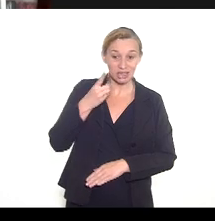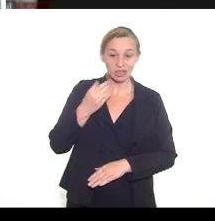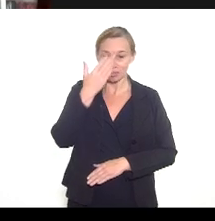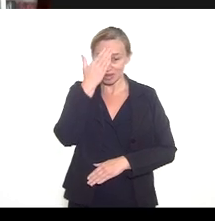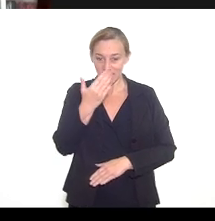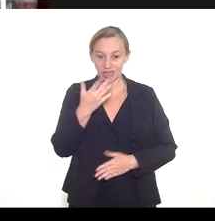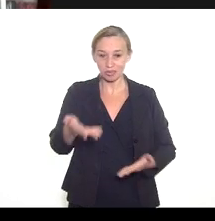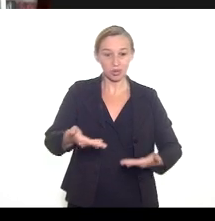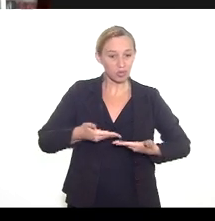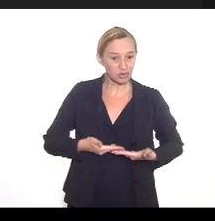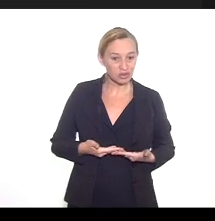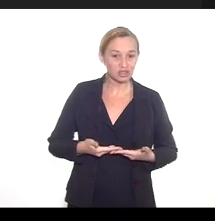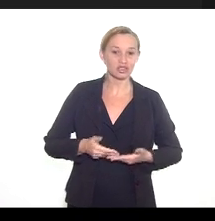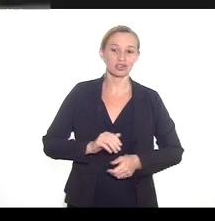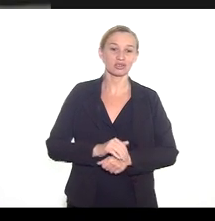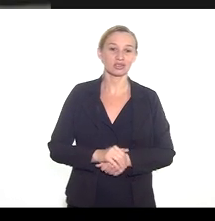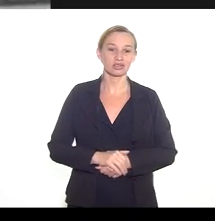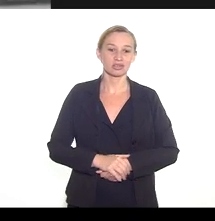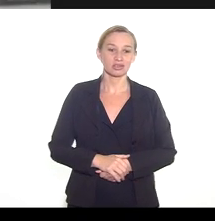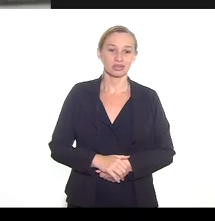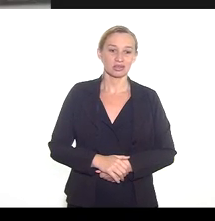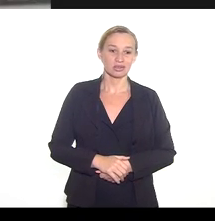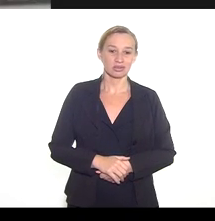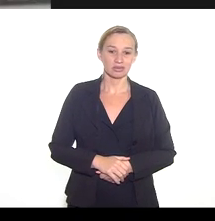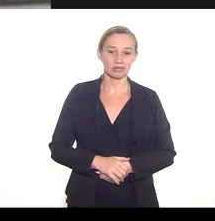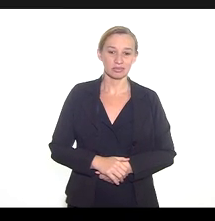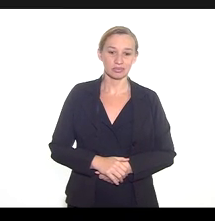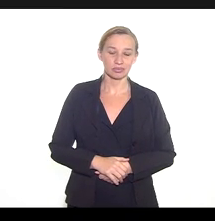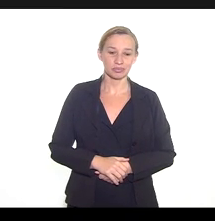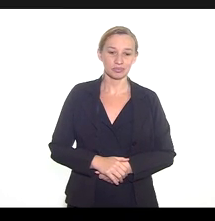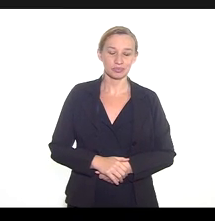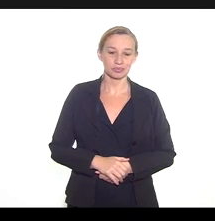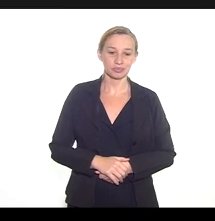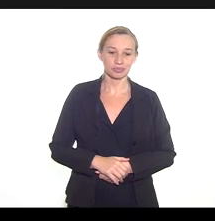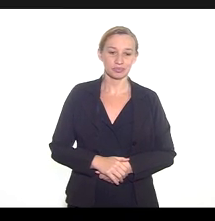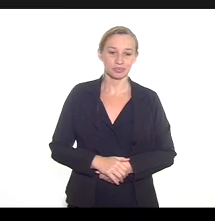agradecida pelo convite. Contamos sempre com um diálogo com a senhora. Boa tarde.